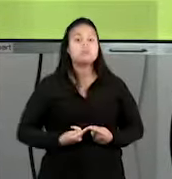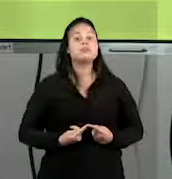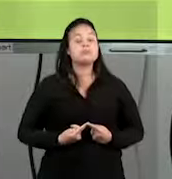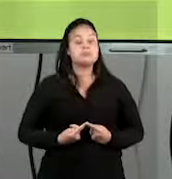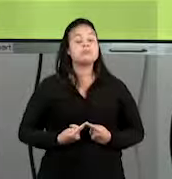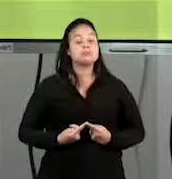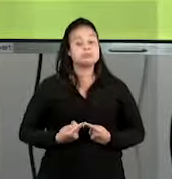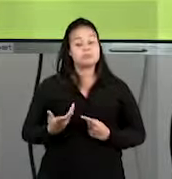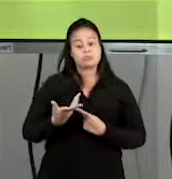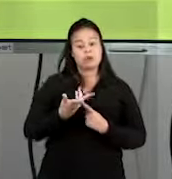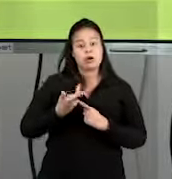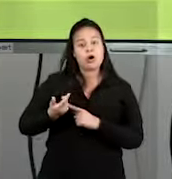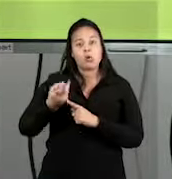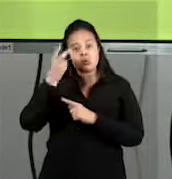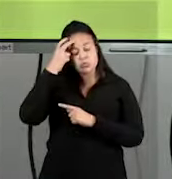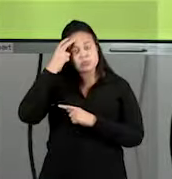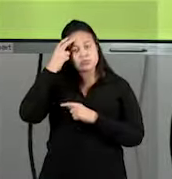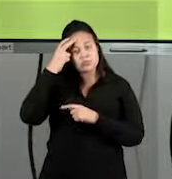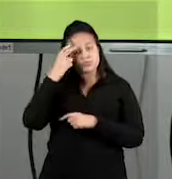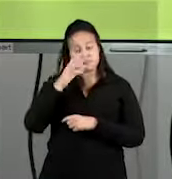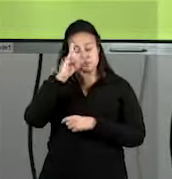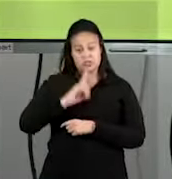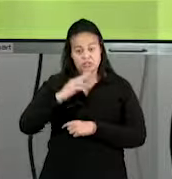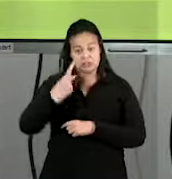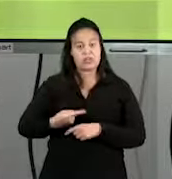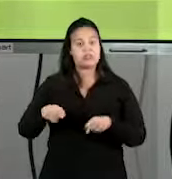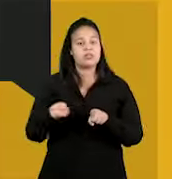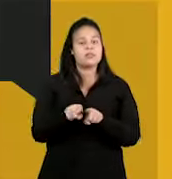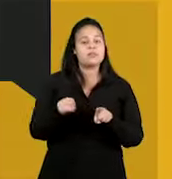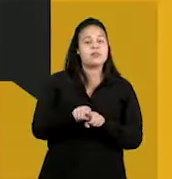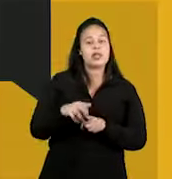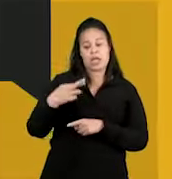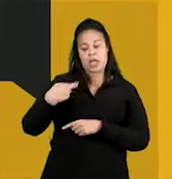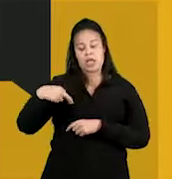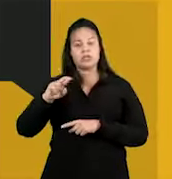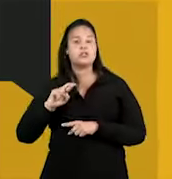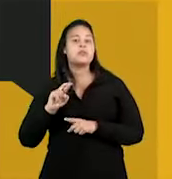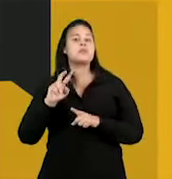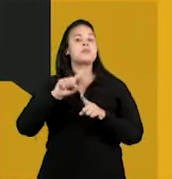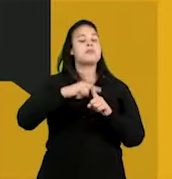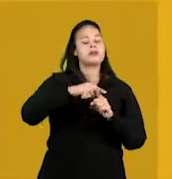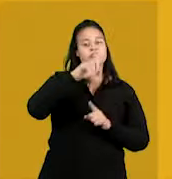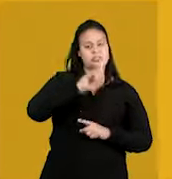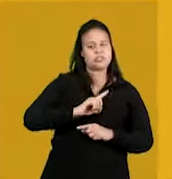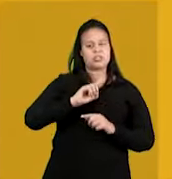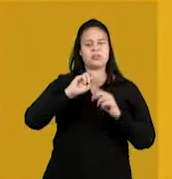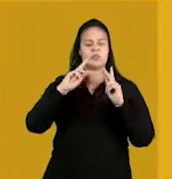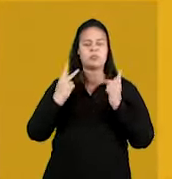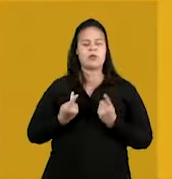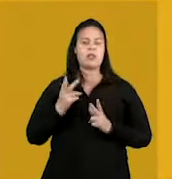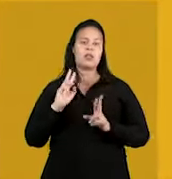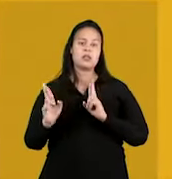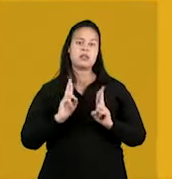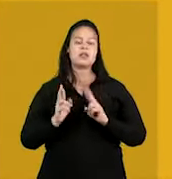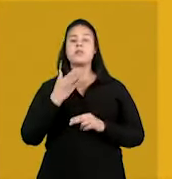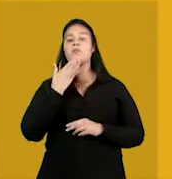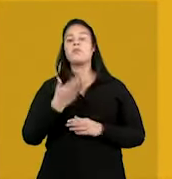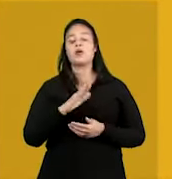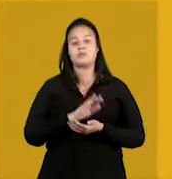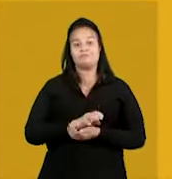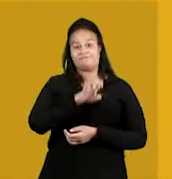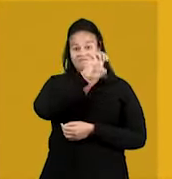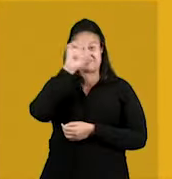culturais. Qual é a relação entre religião e direitos humanos? Muito simples. A ética